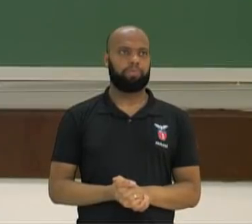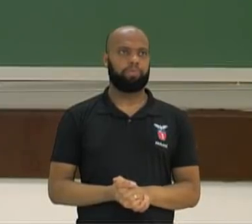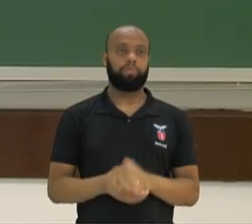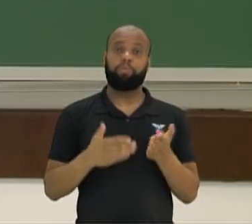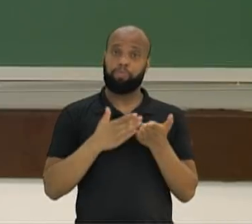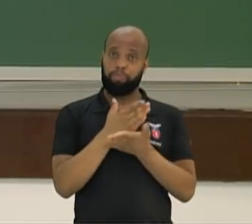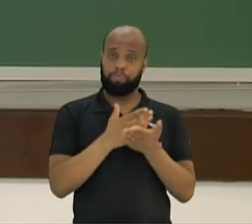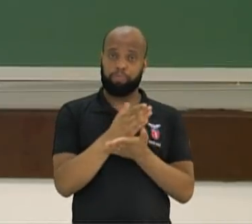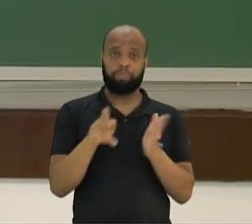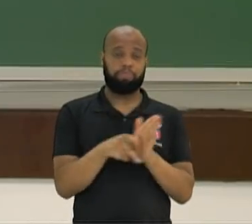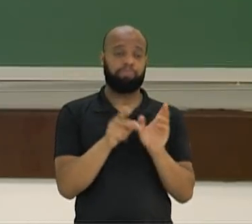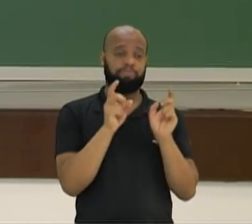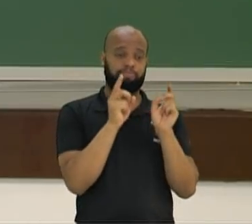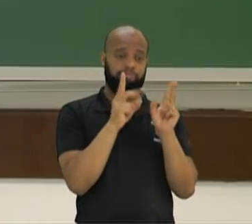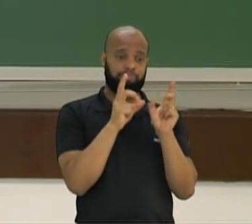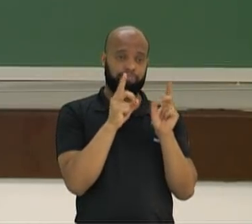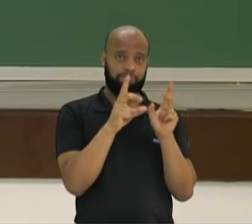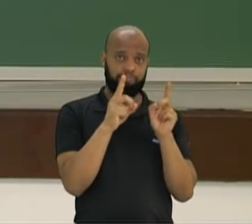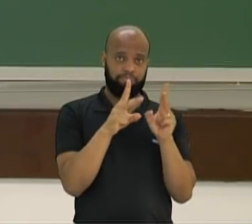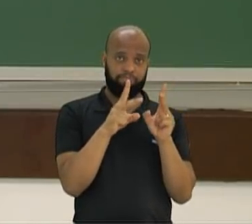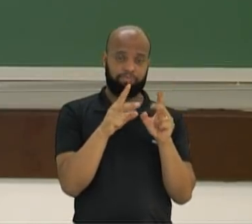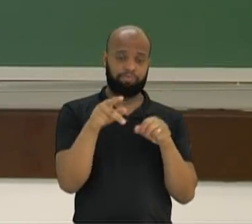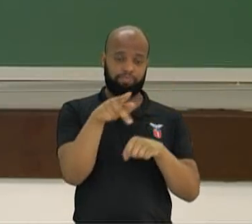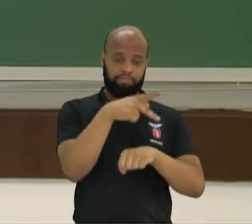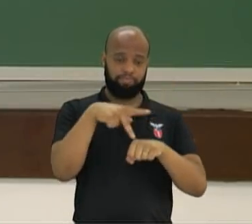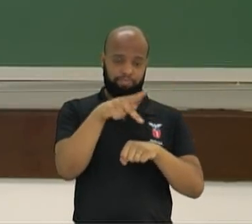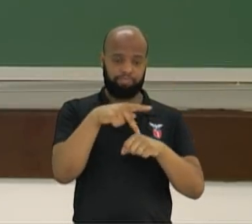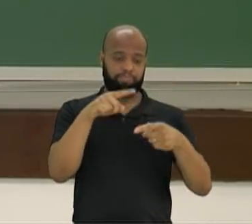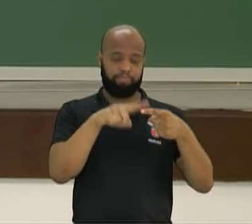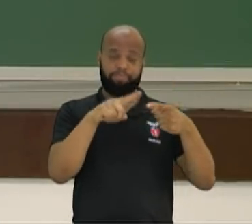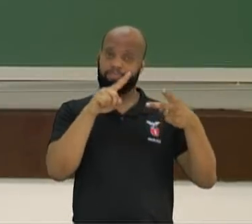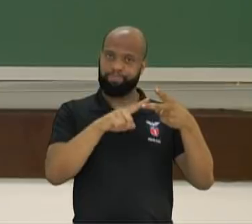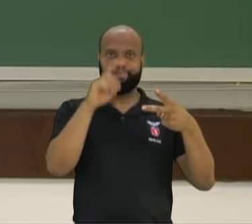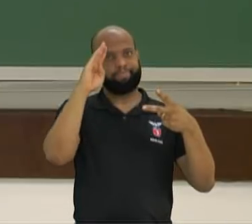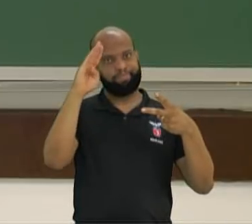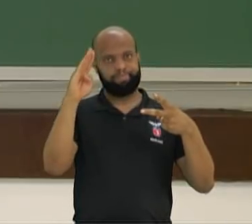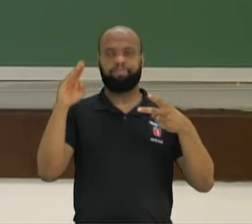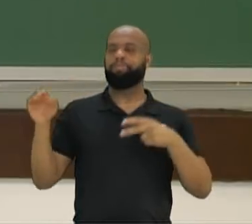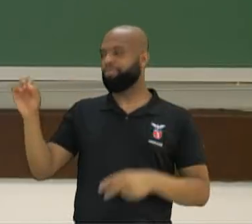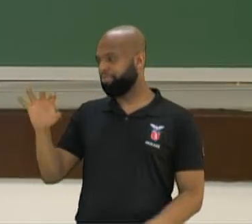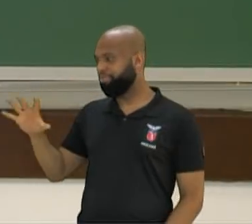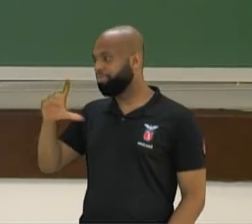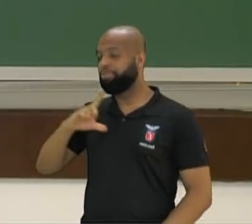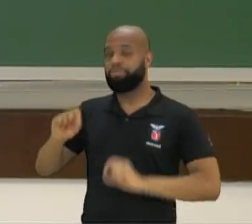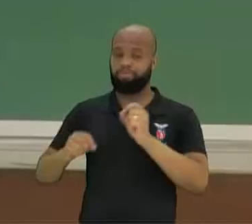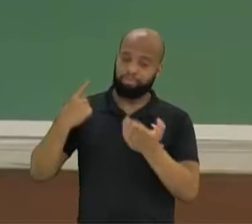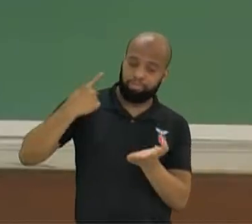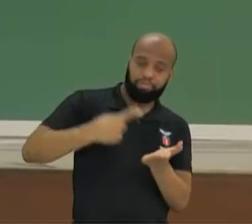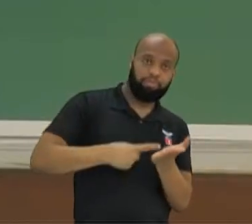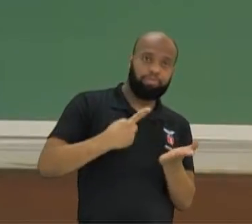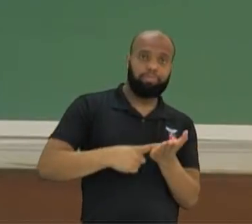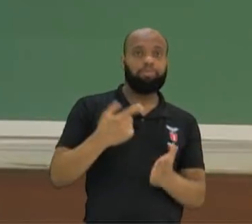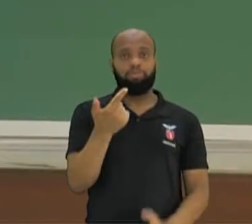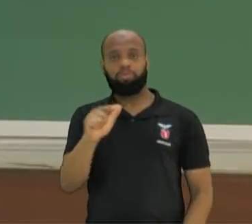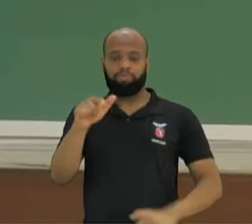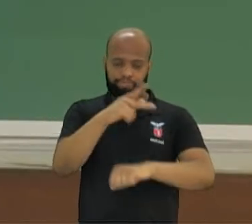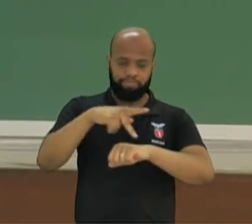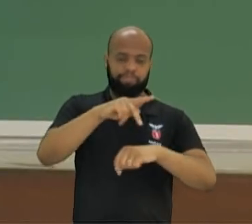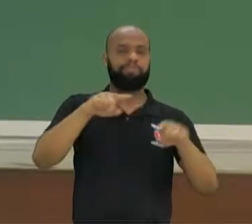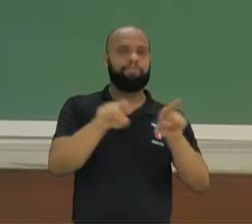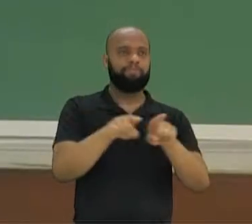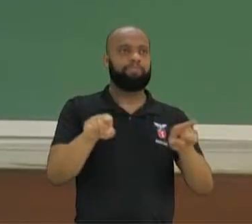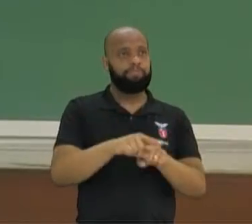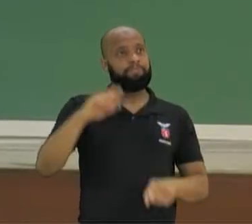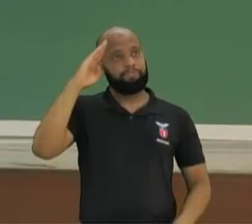Metade das exportações de Nova Zelândia e Austrália, né, já tem acordos bilaterais, tem acordos com outros países